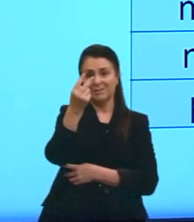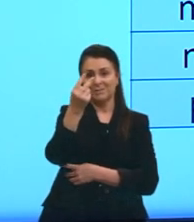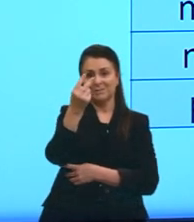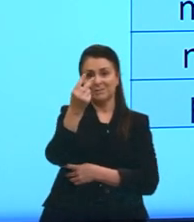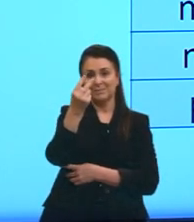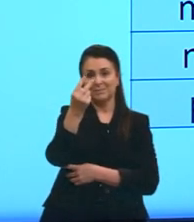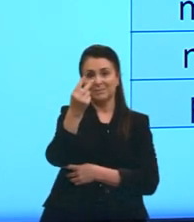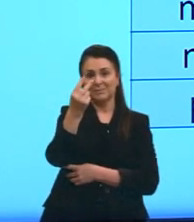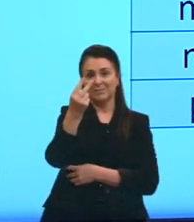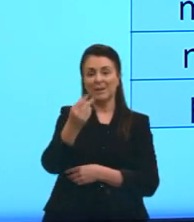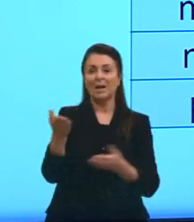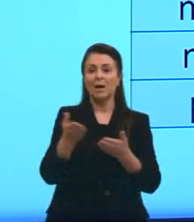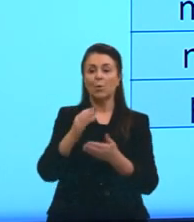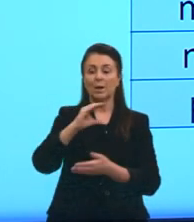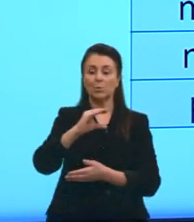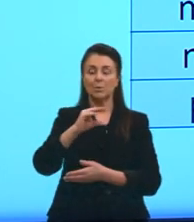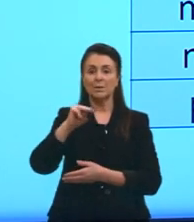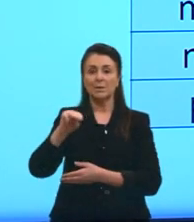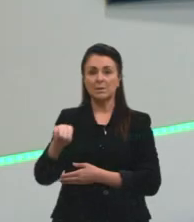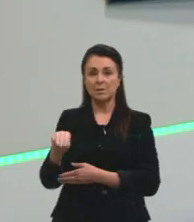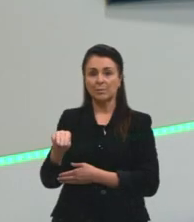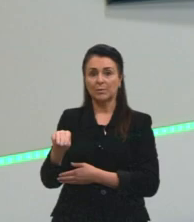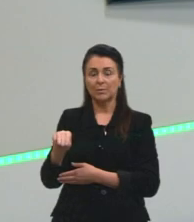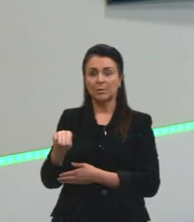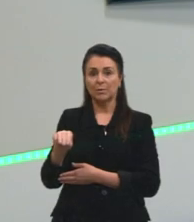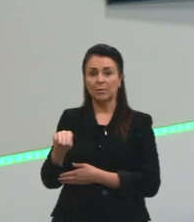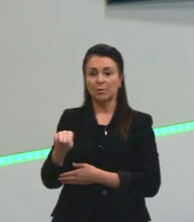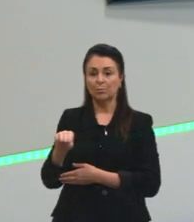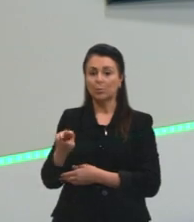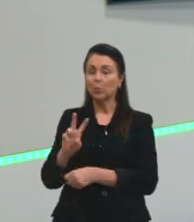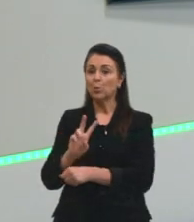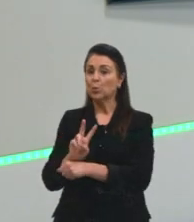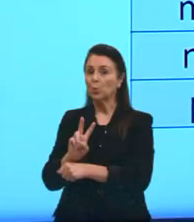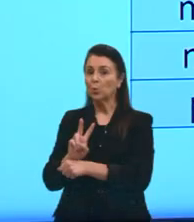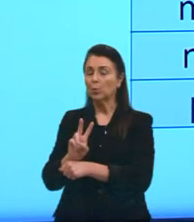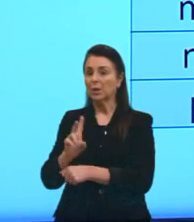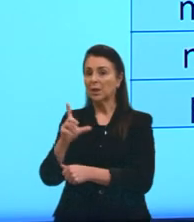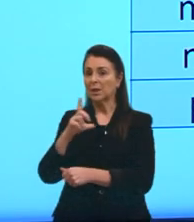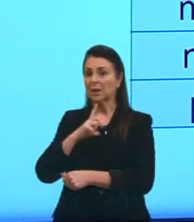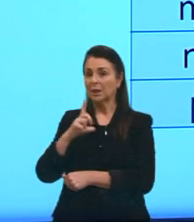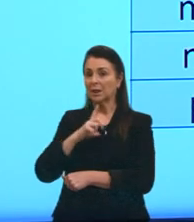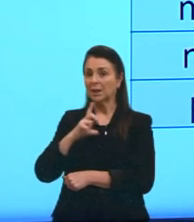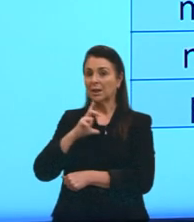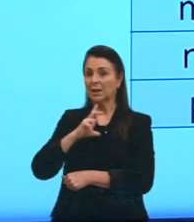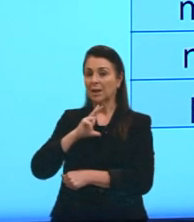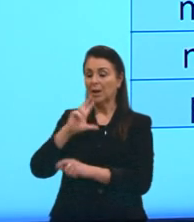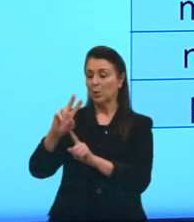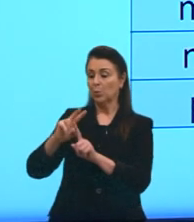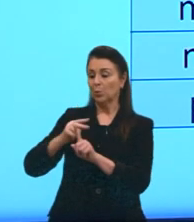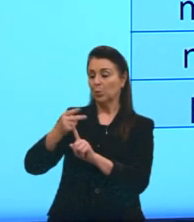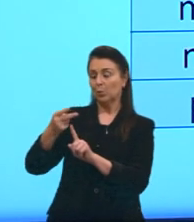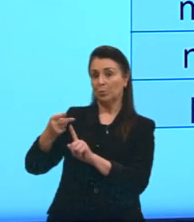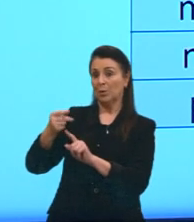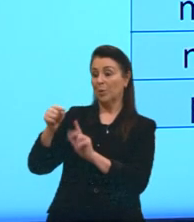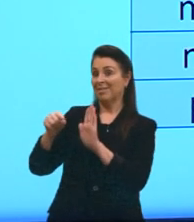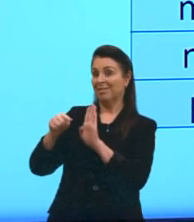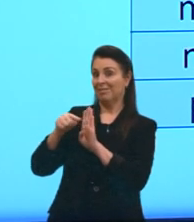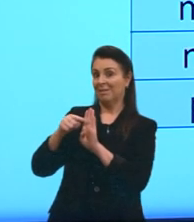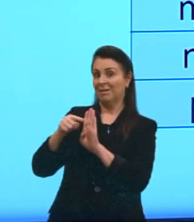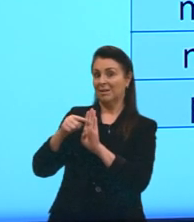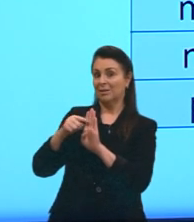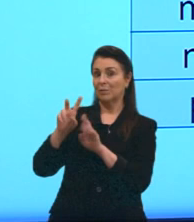né no centímetro aí a gente tem que tomar cuidado a gente já tem o que o expoente negativo aqui